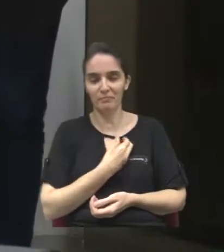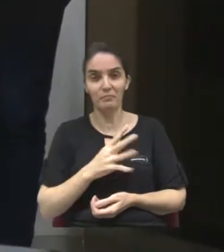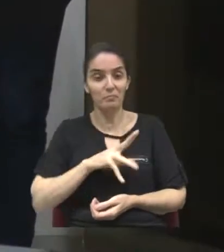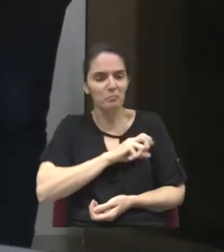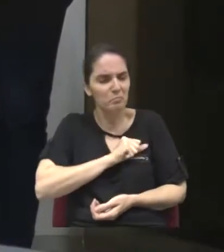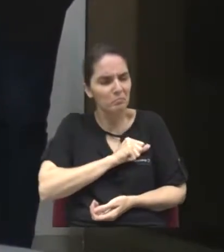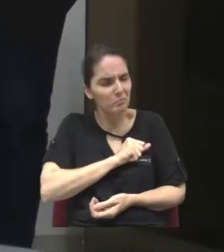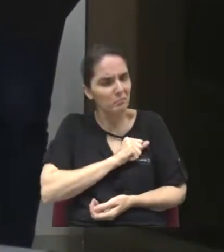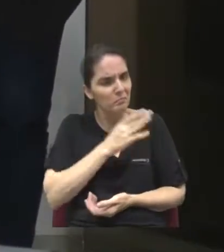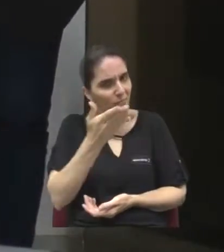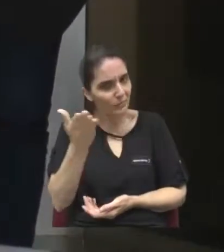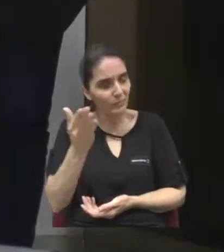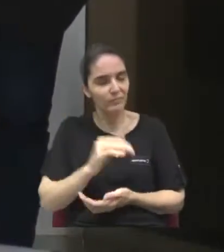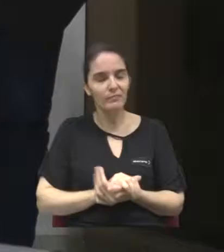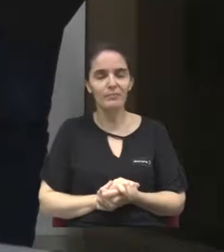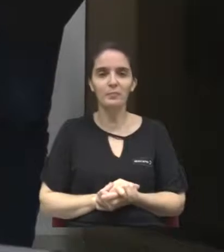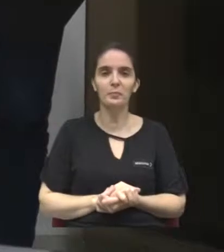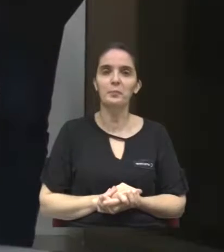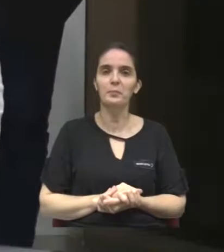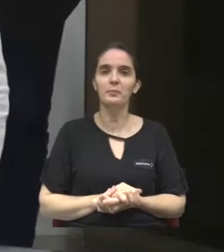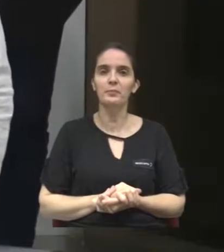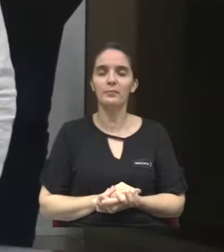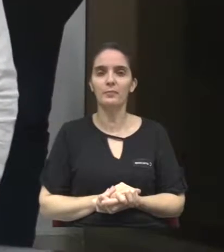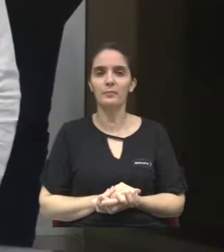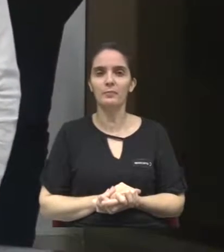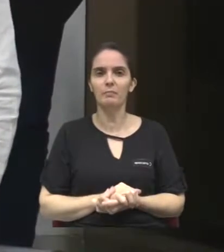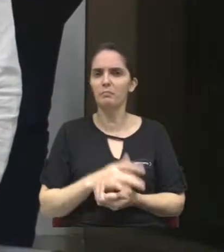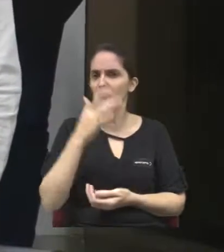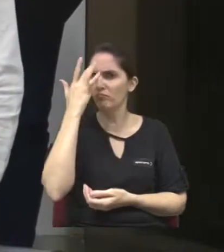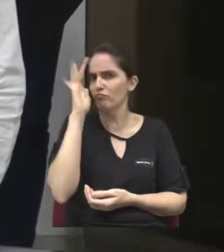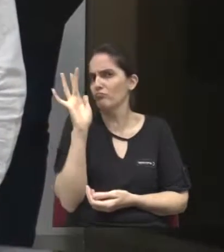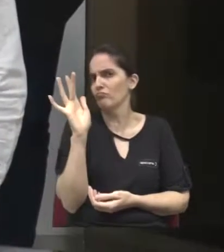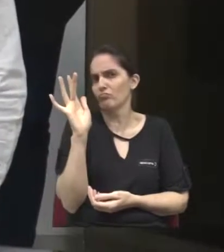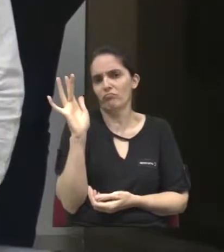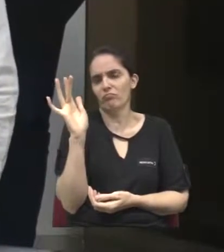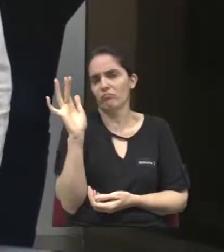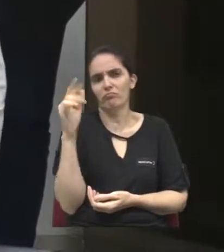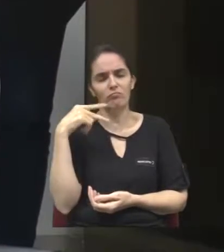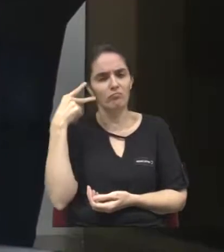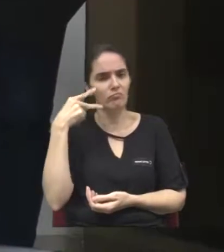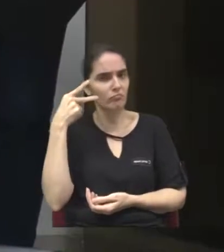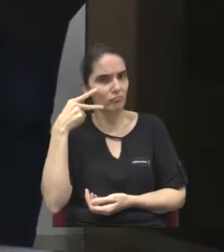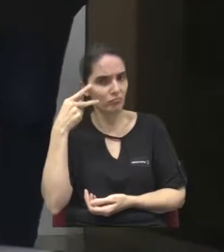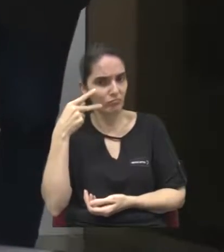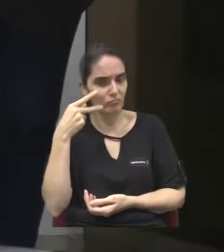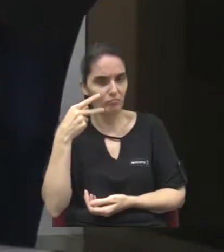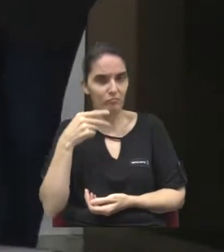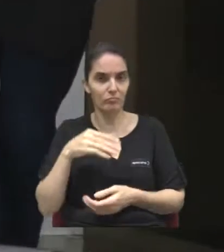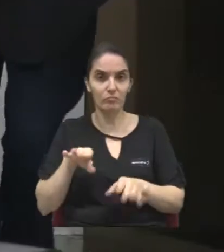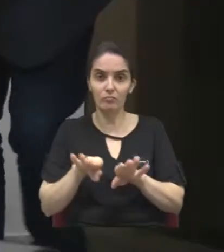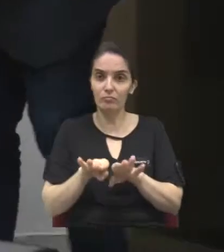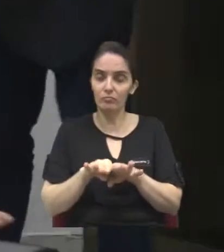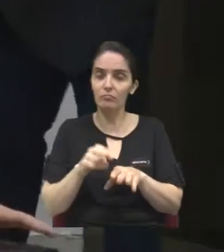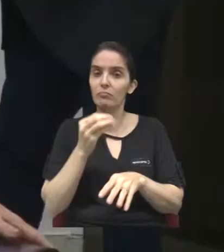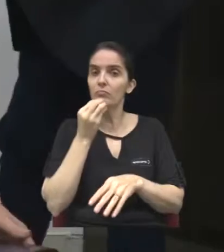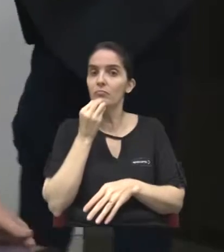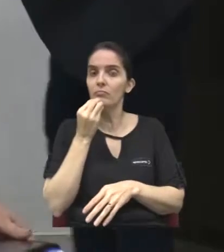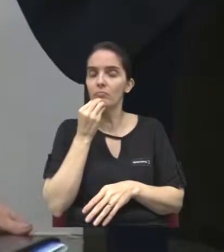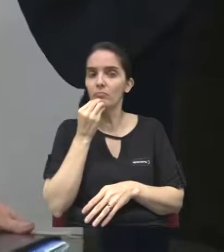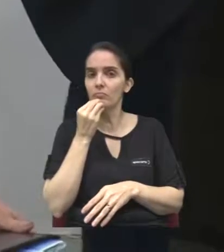Bom, eu não sei qual dos vereadores e vereadoras teve a oportunidade, e se não